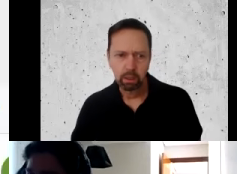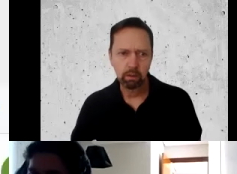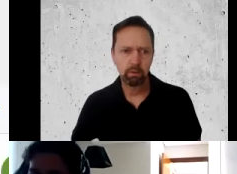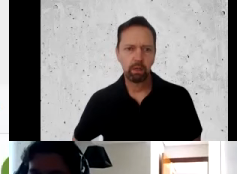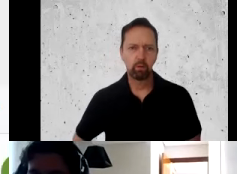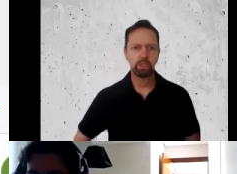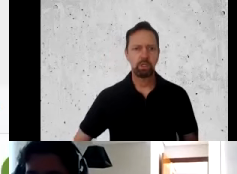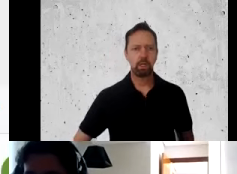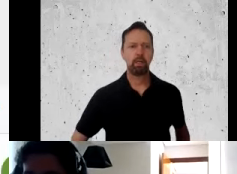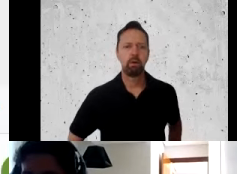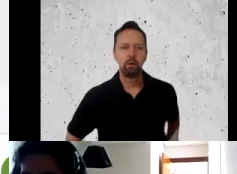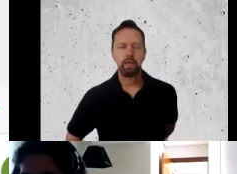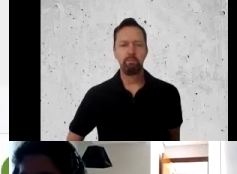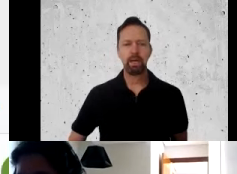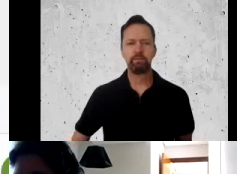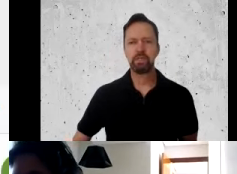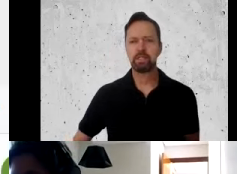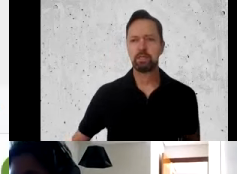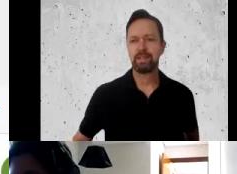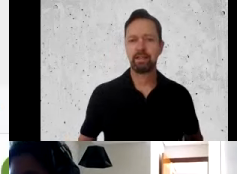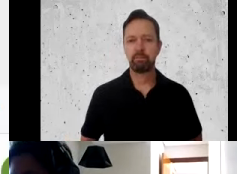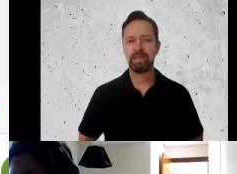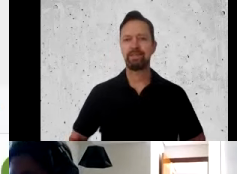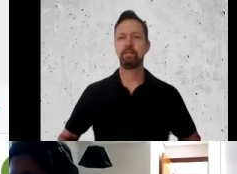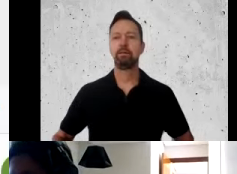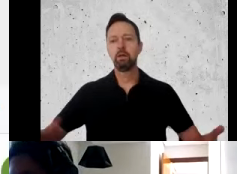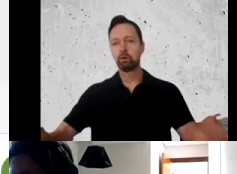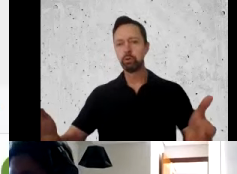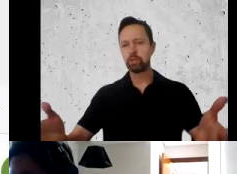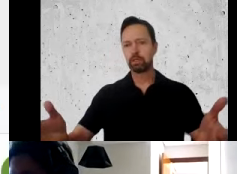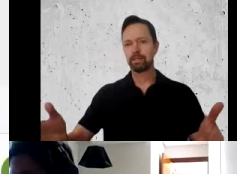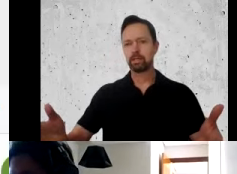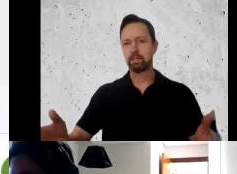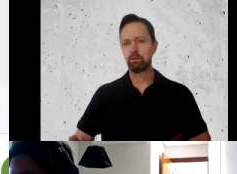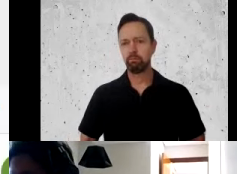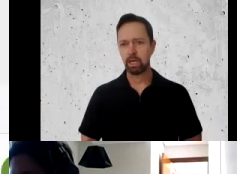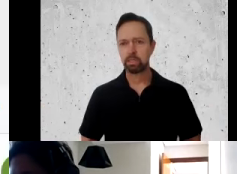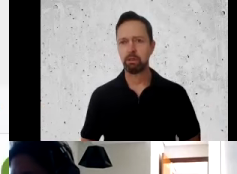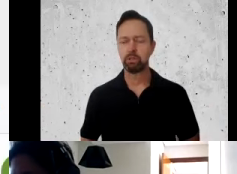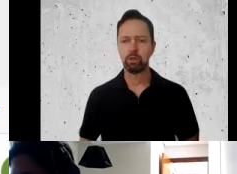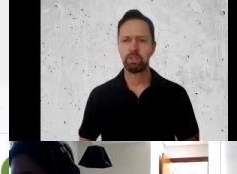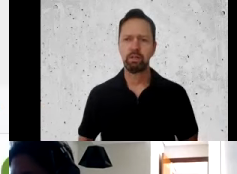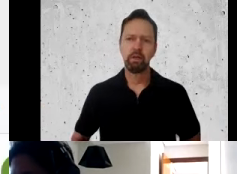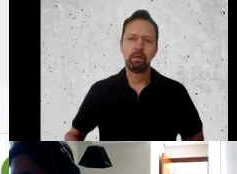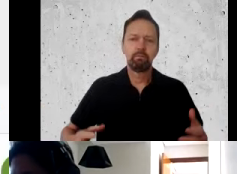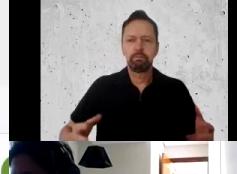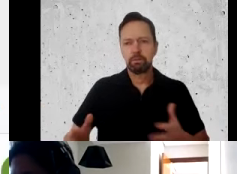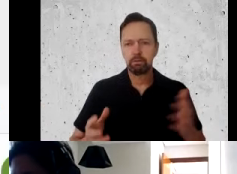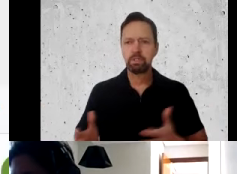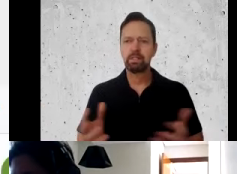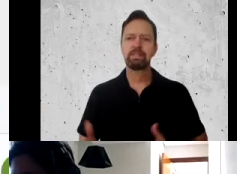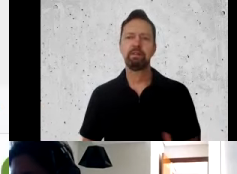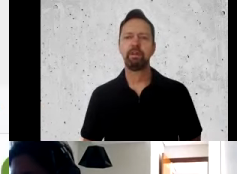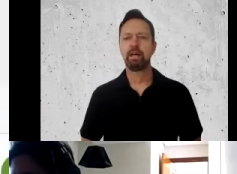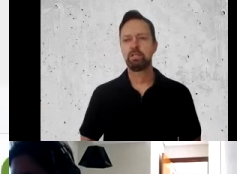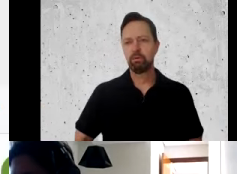Tá. Então, hoje, o que impede a eficiência de ser restabelecida? Custo de transação, essa é a aula de hoje.